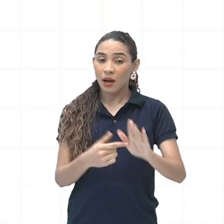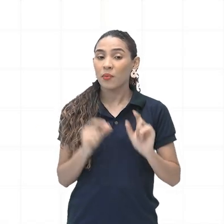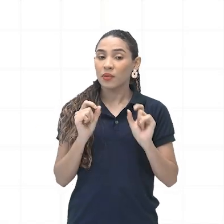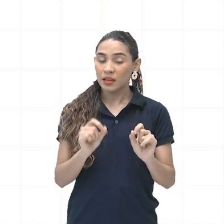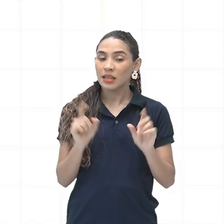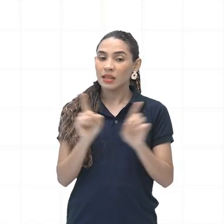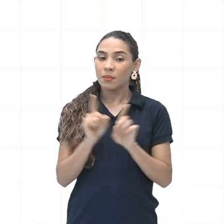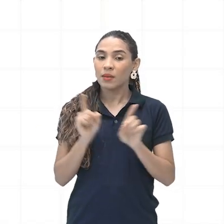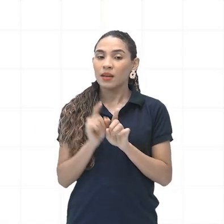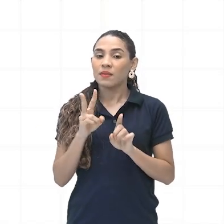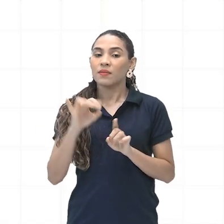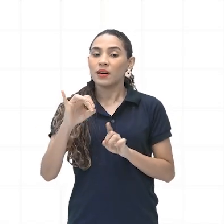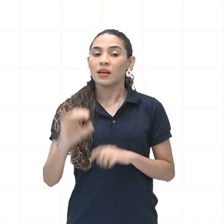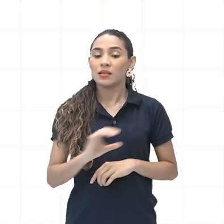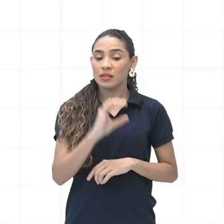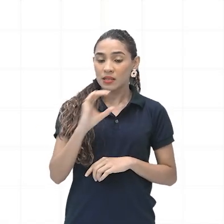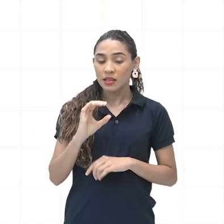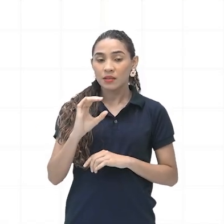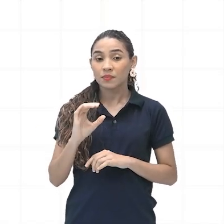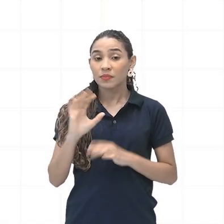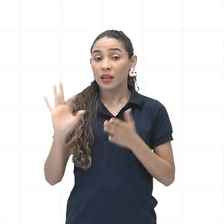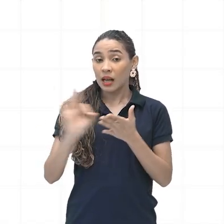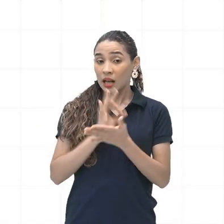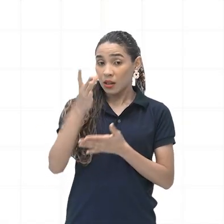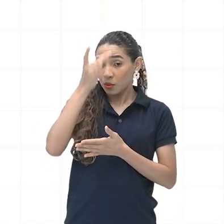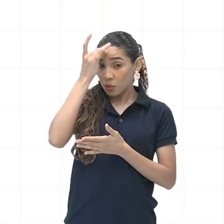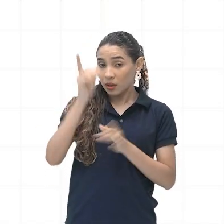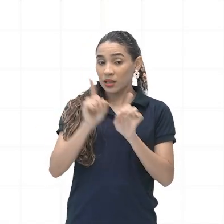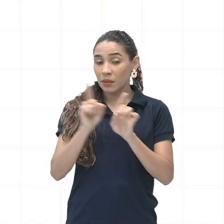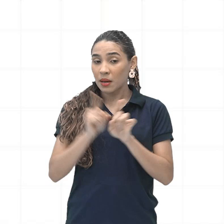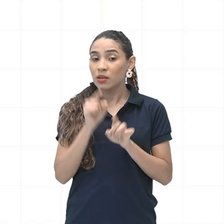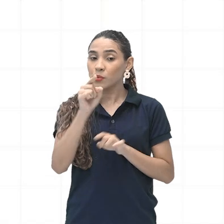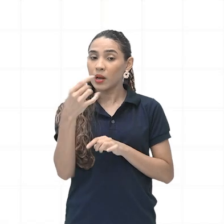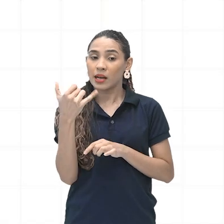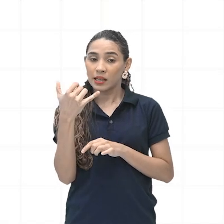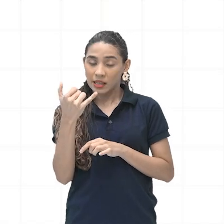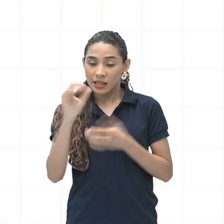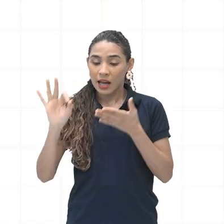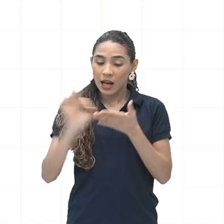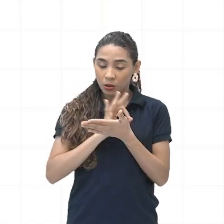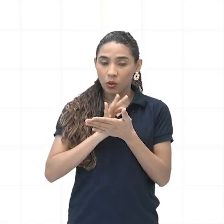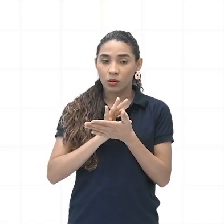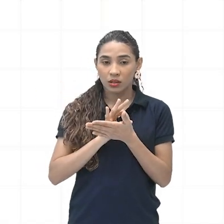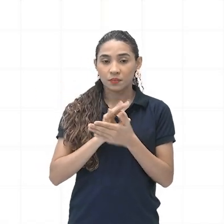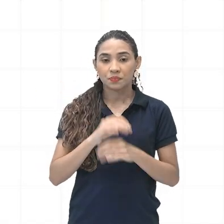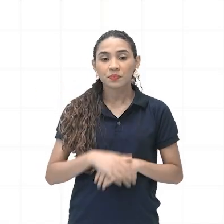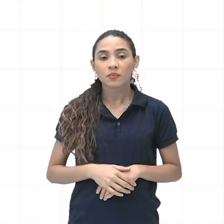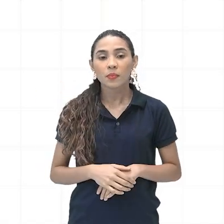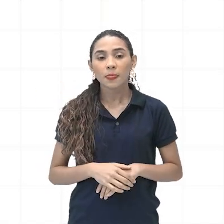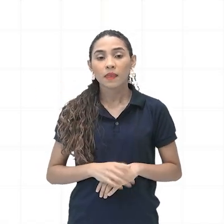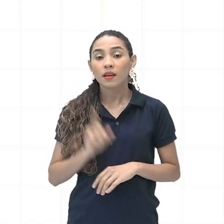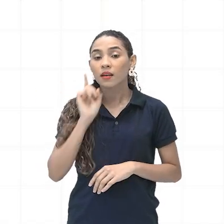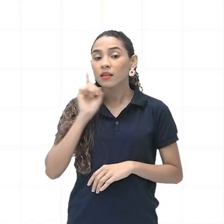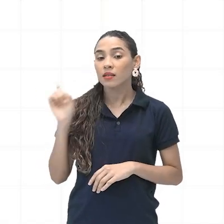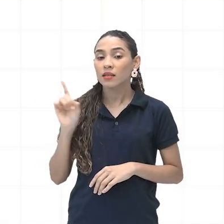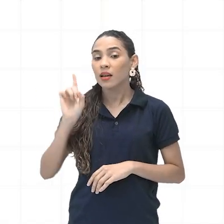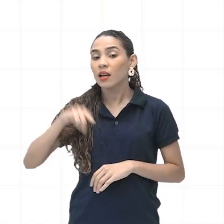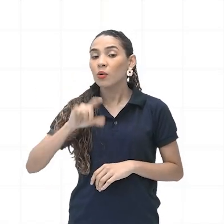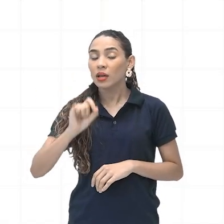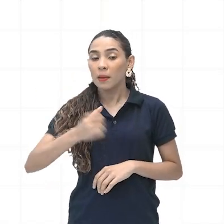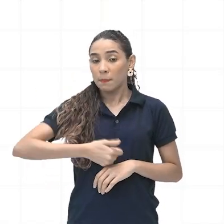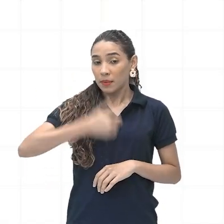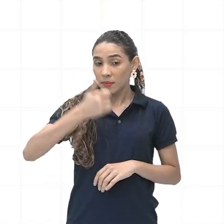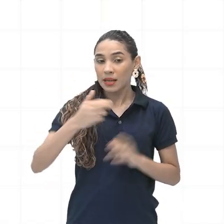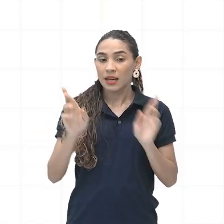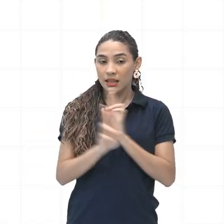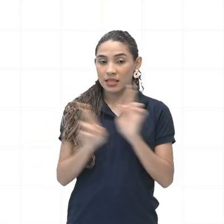também vale para o cateto C. E já anota aí, pegue sua canetinha e anota aí no cantinho. Essa aqui é a nossa